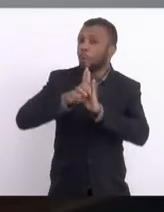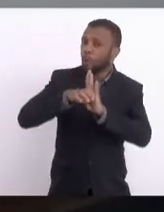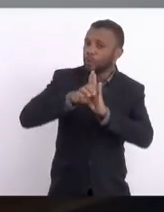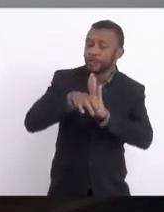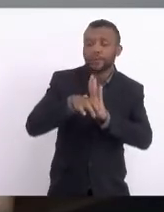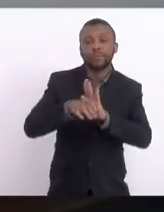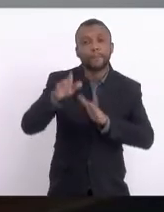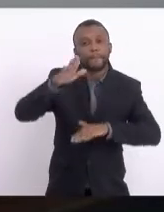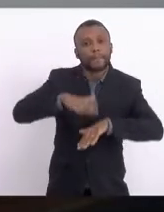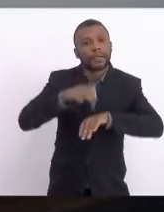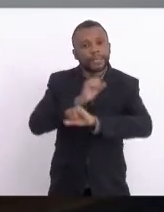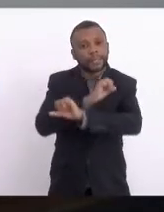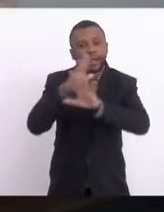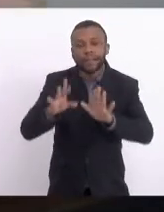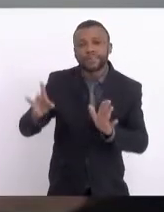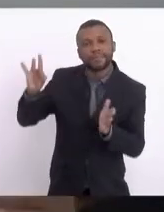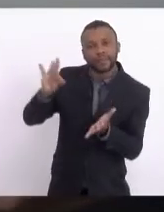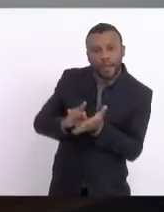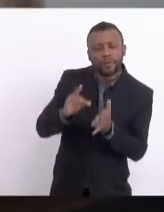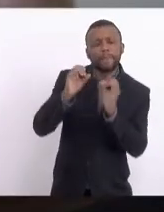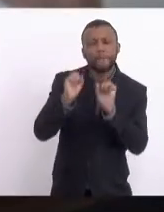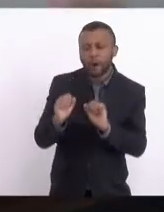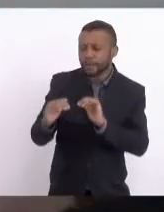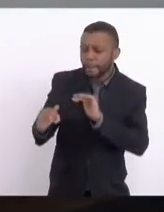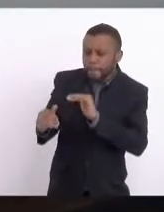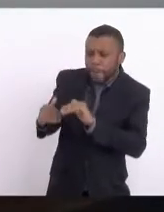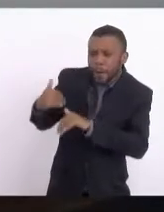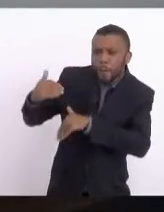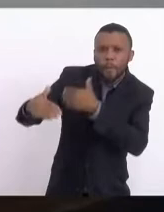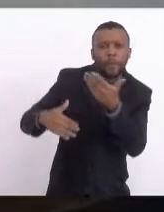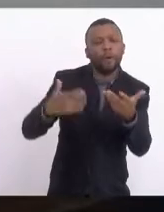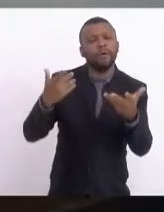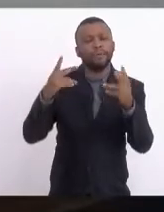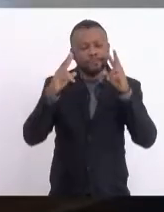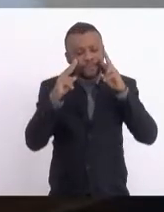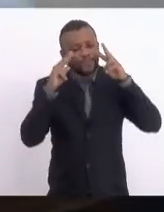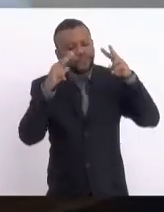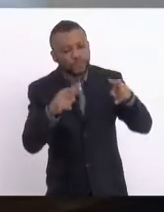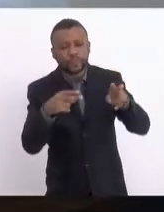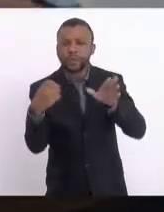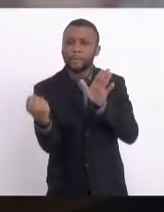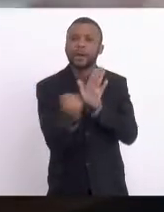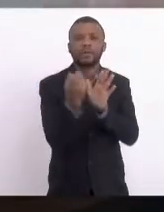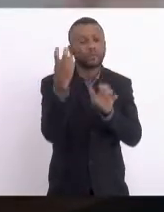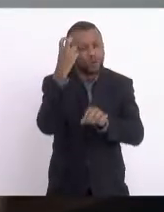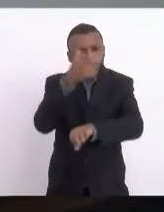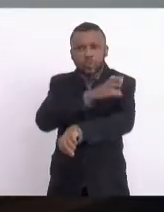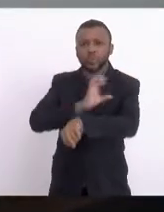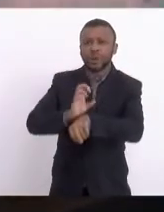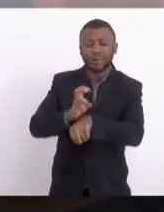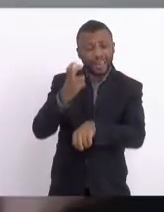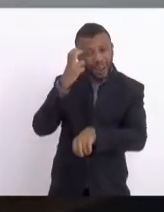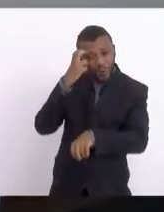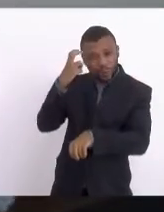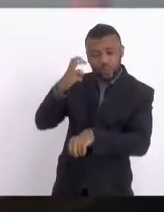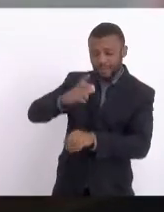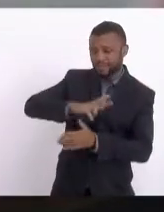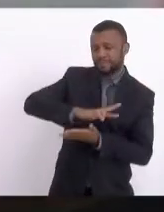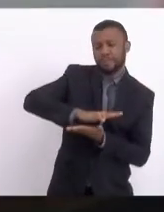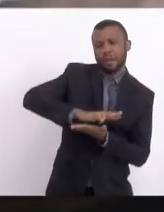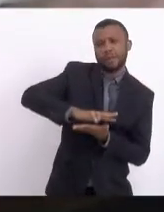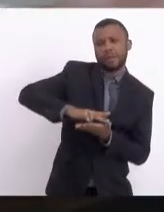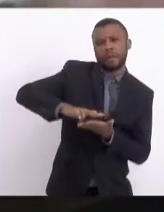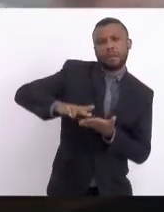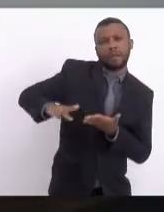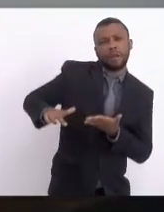que efetivamente pode ser elevado à condição de patrimônio cultural, e olha que a cultura é diversa, é múltipla, não há